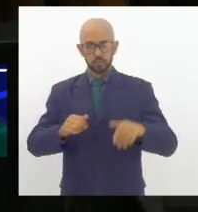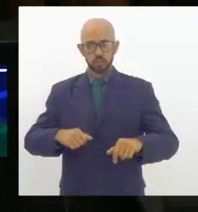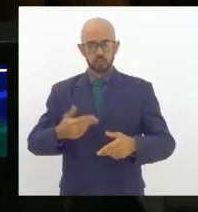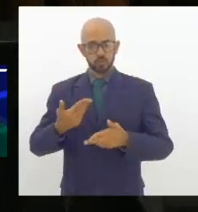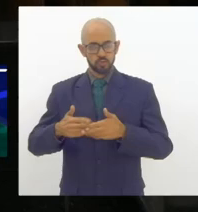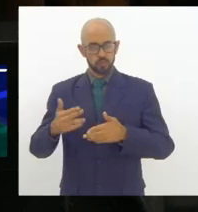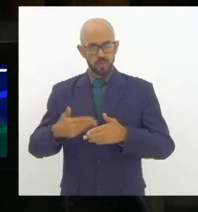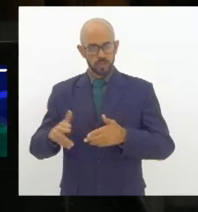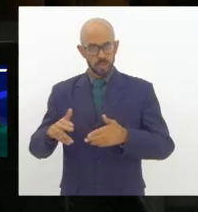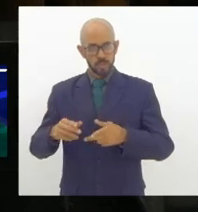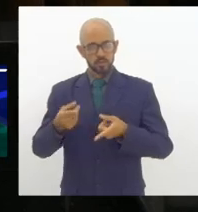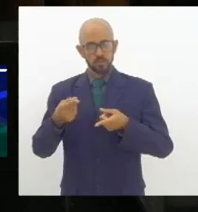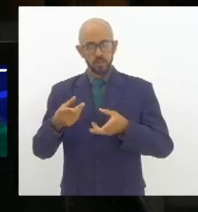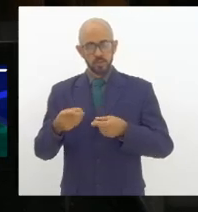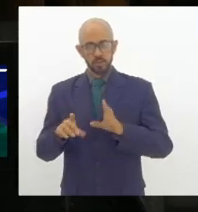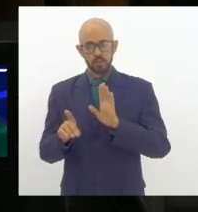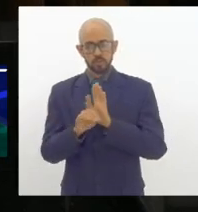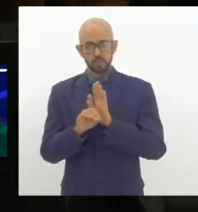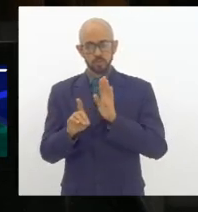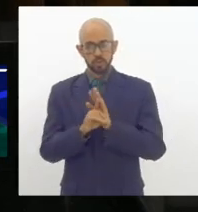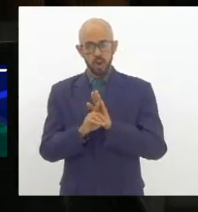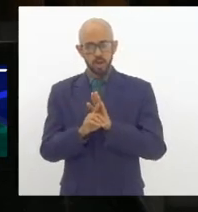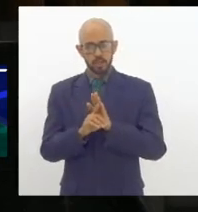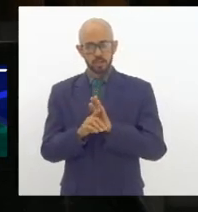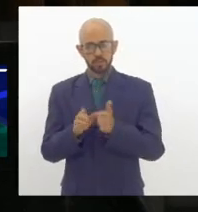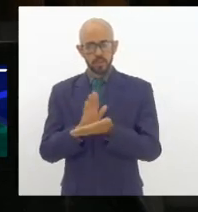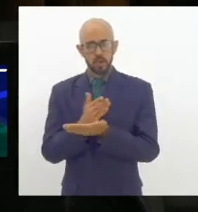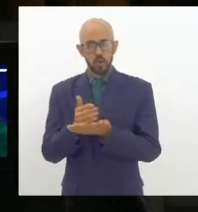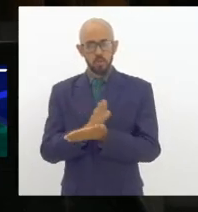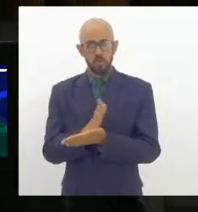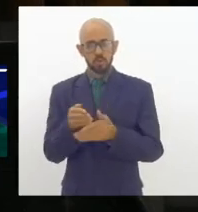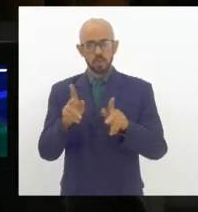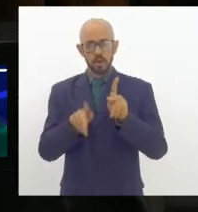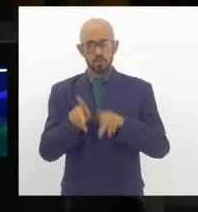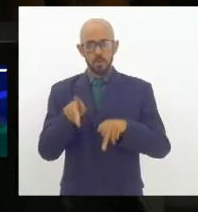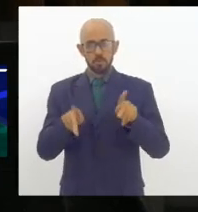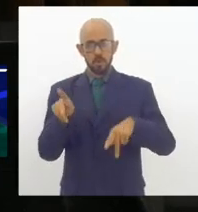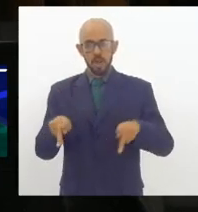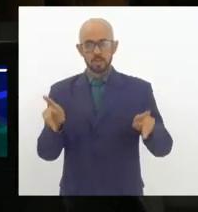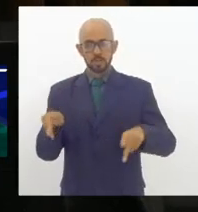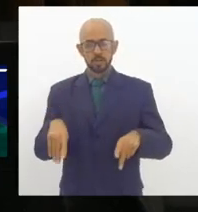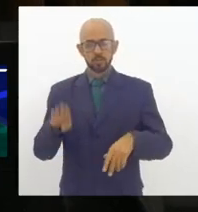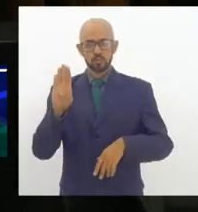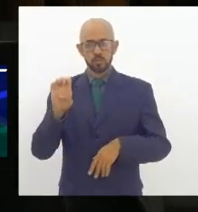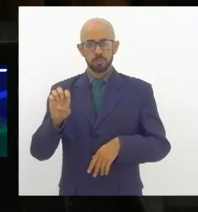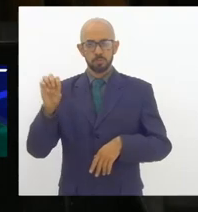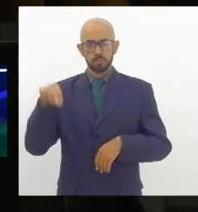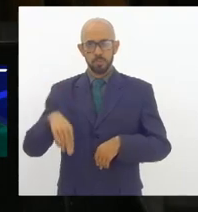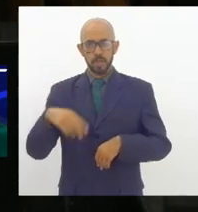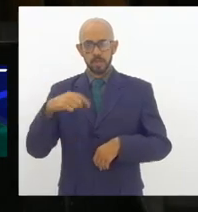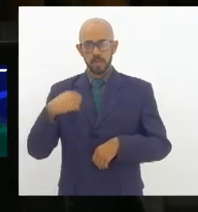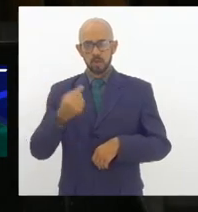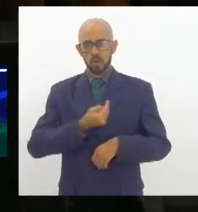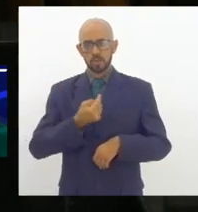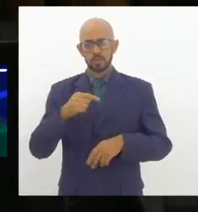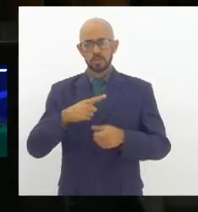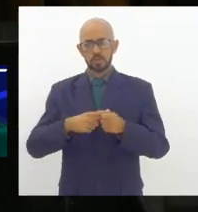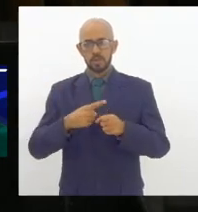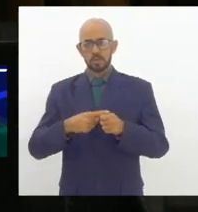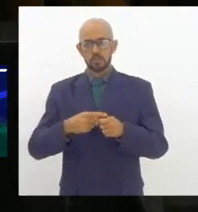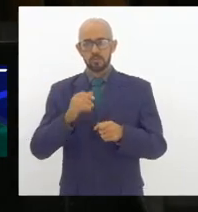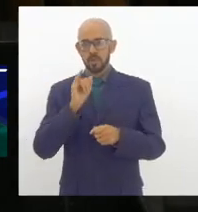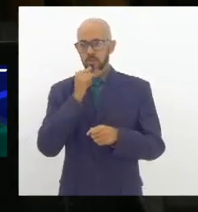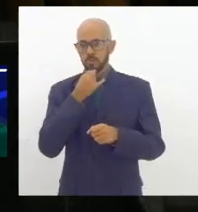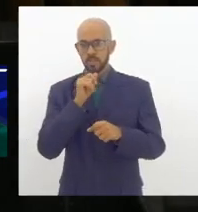narcotraficante que vem tirando o sono da população de bem de nossa cidade infelizmente